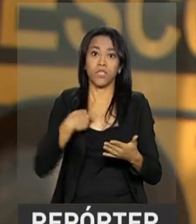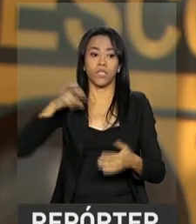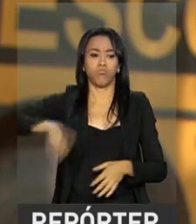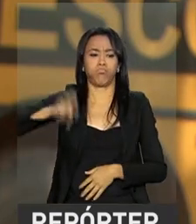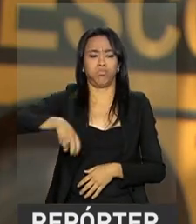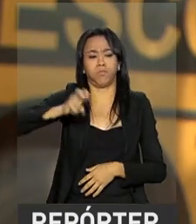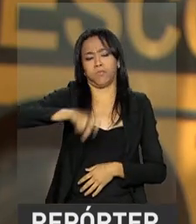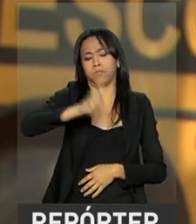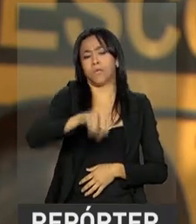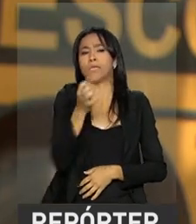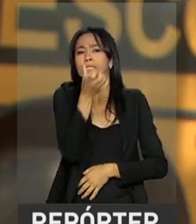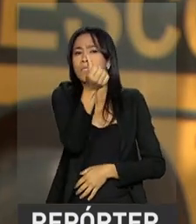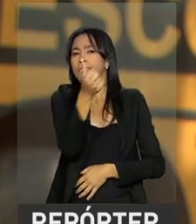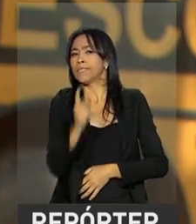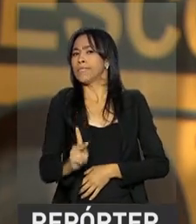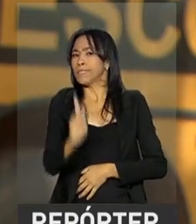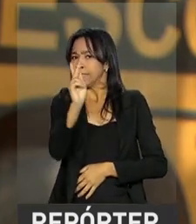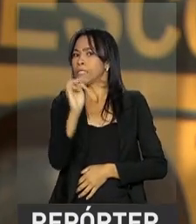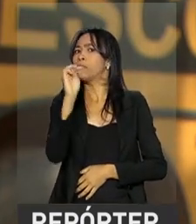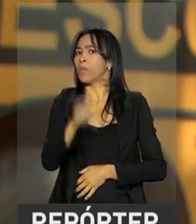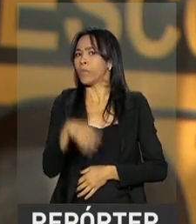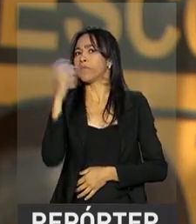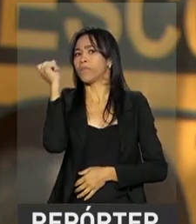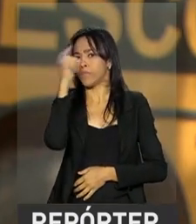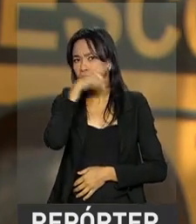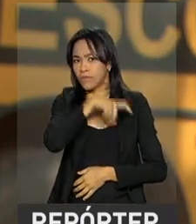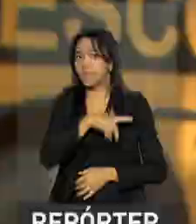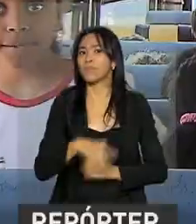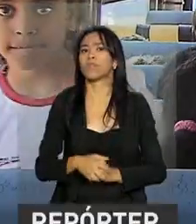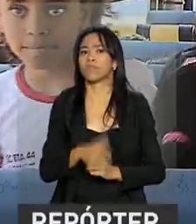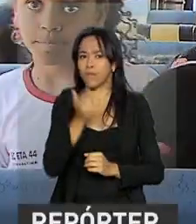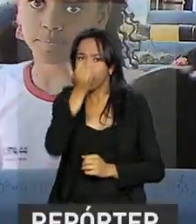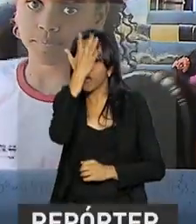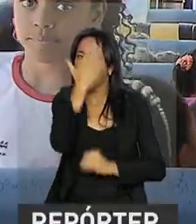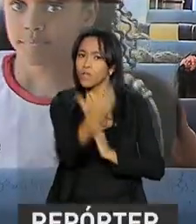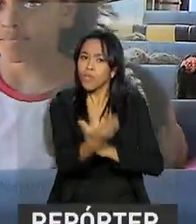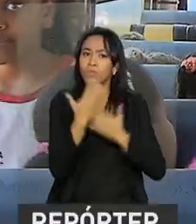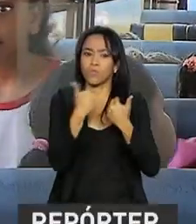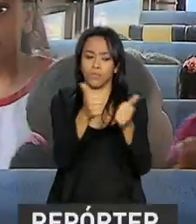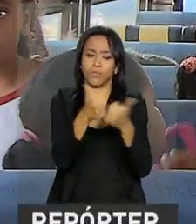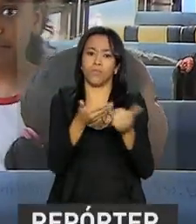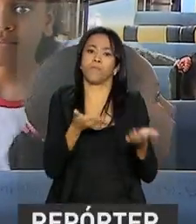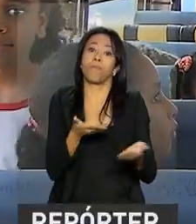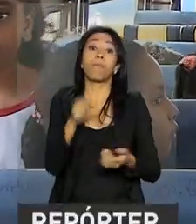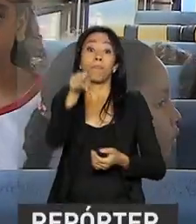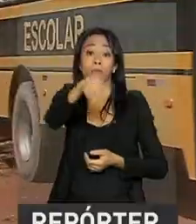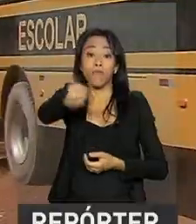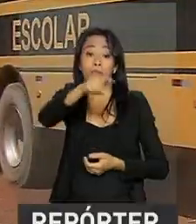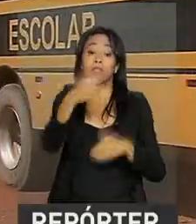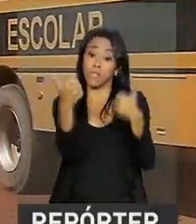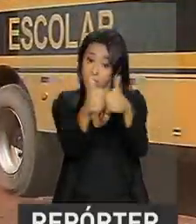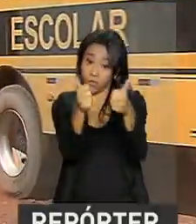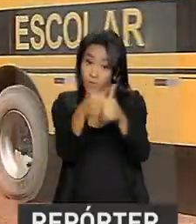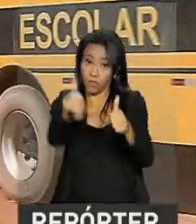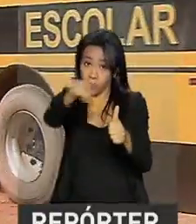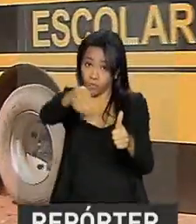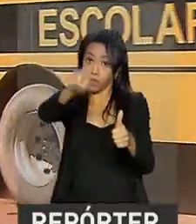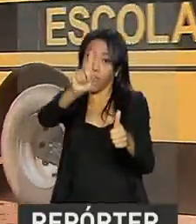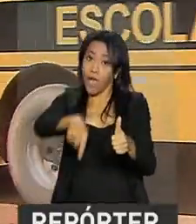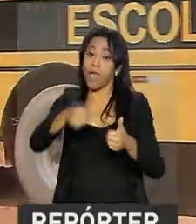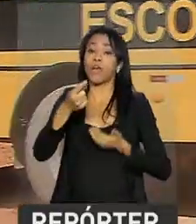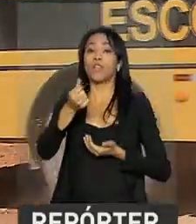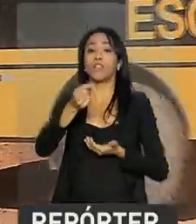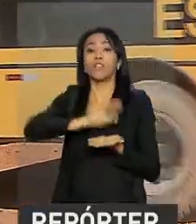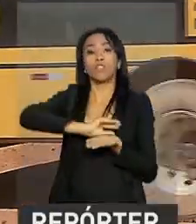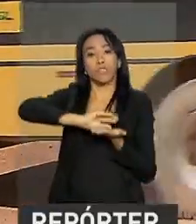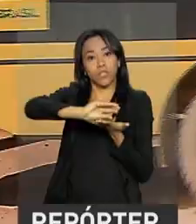quilômetros de distância para chegarem até aqui. Dificultaria bastante a presença deles na escola. Esse transporte escolar para alunos da zona rural é mantido com dinheiro